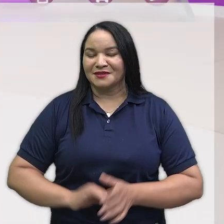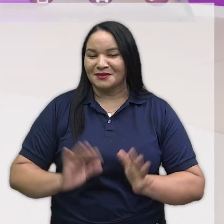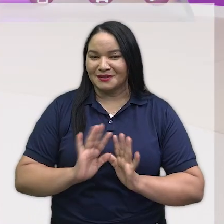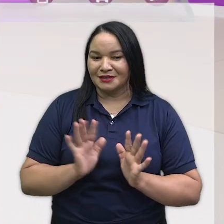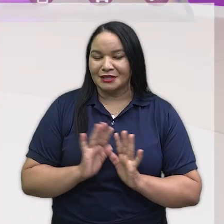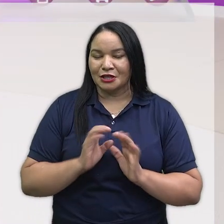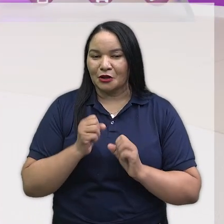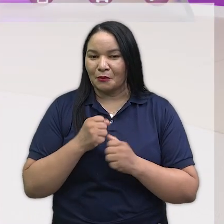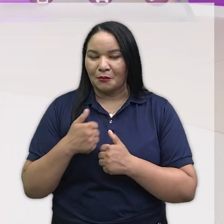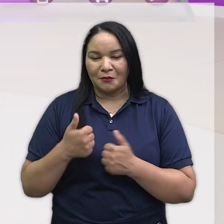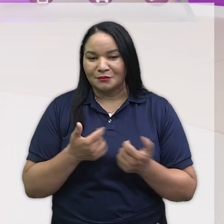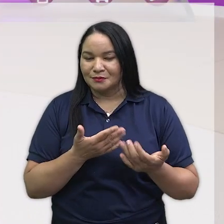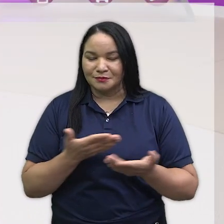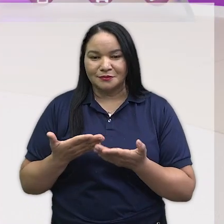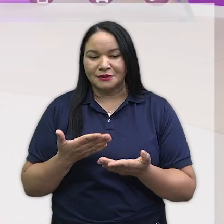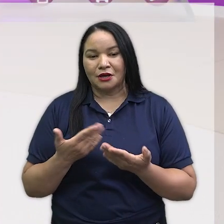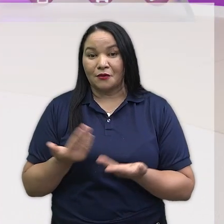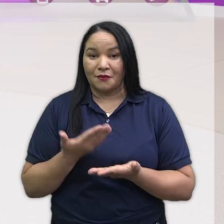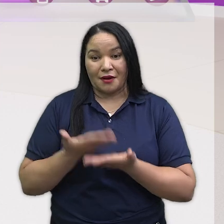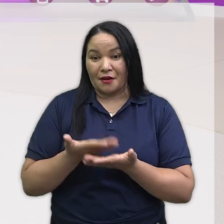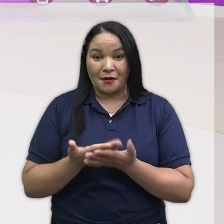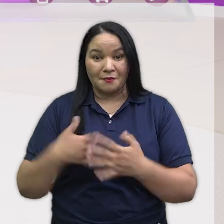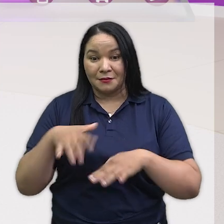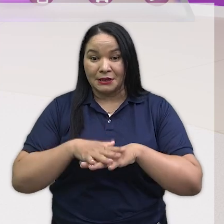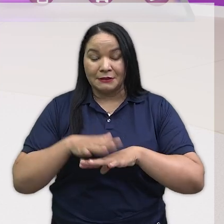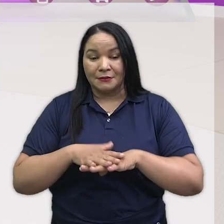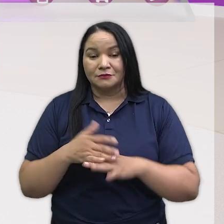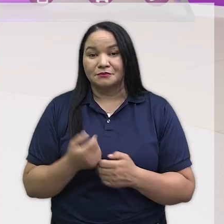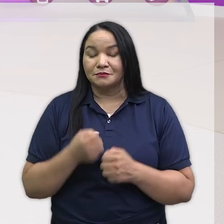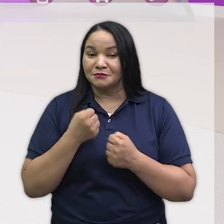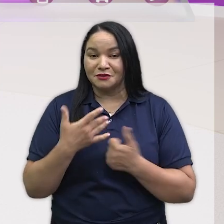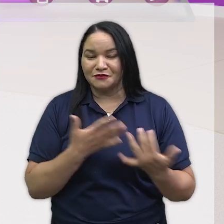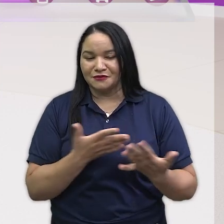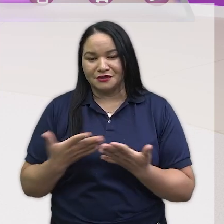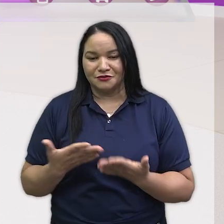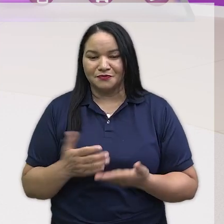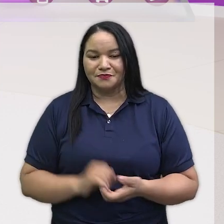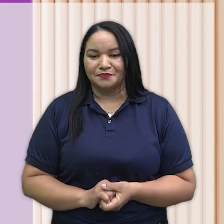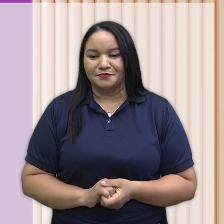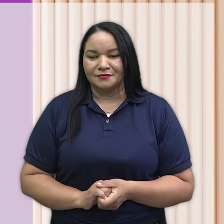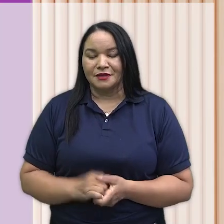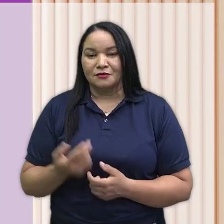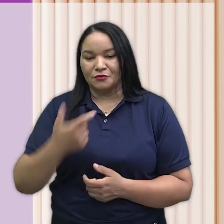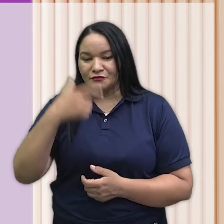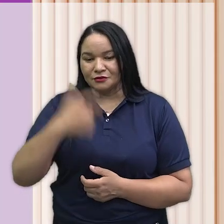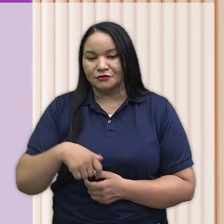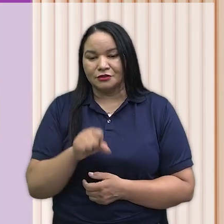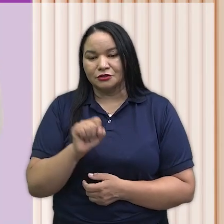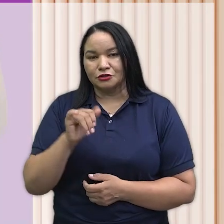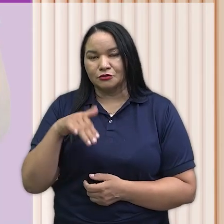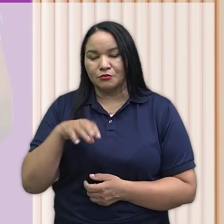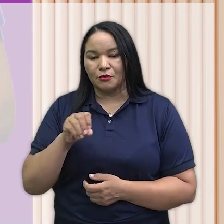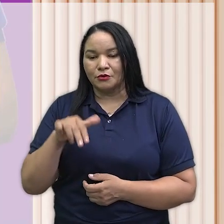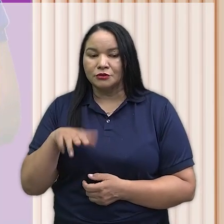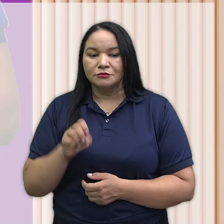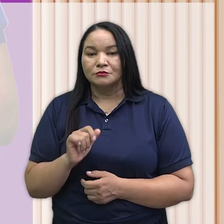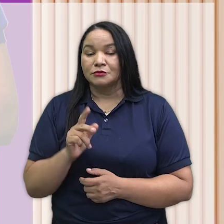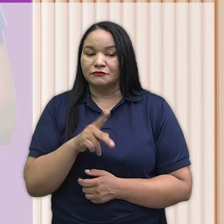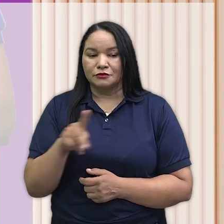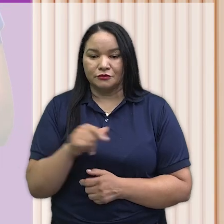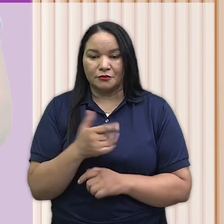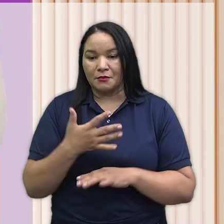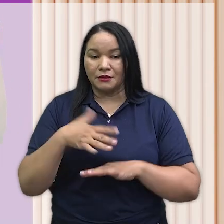Olá, que bom ter todos vocês por aqui para mais uma aula de matemática. Sejam todos bem-vindos. Sou professora Simone Silva,